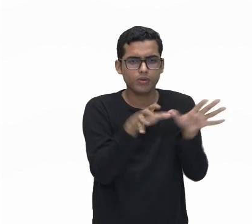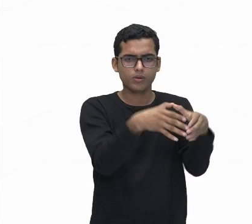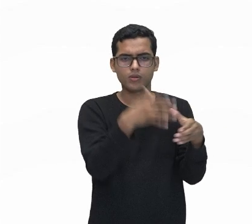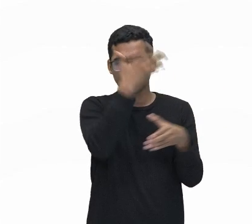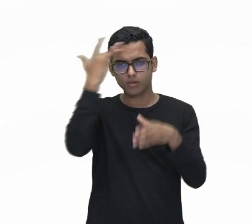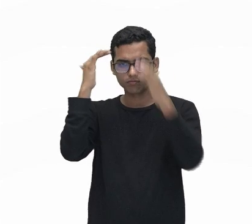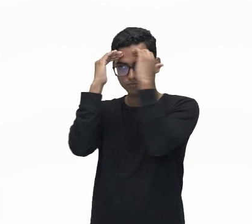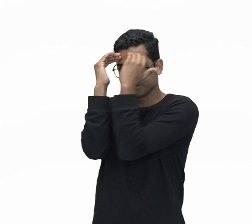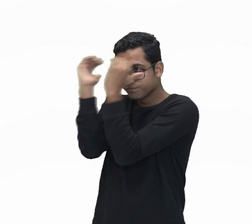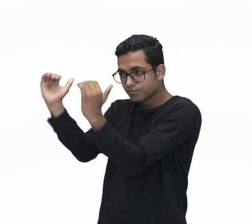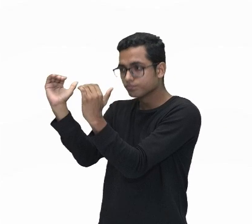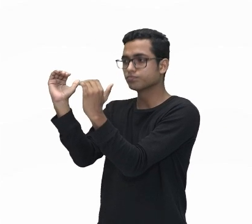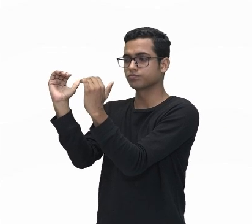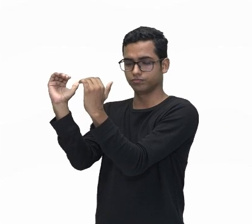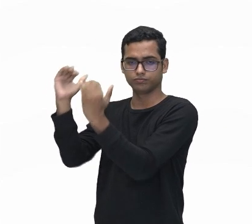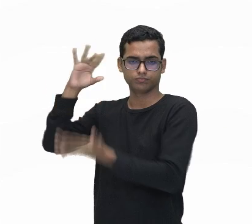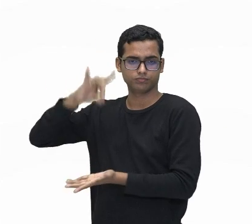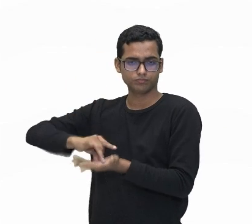que